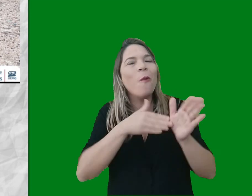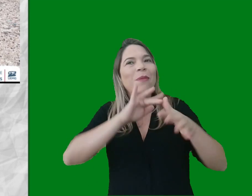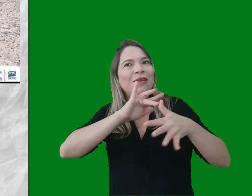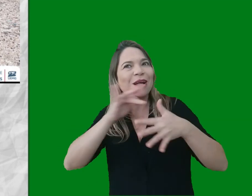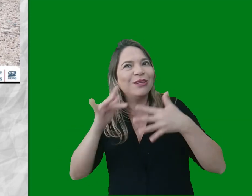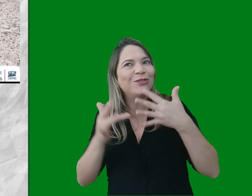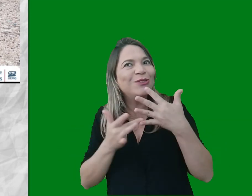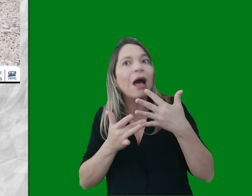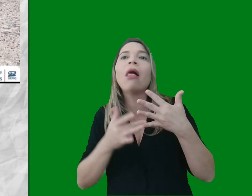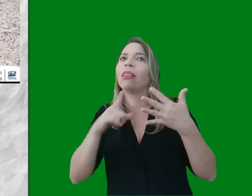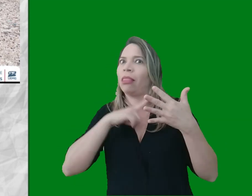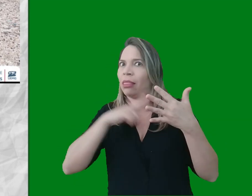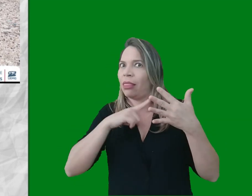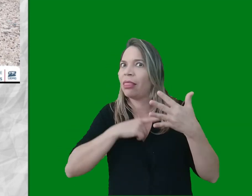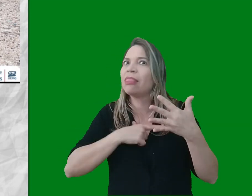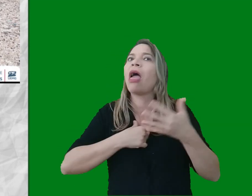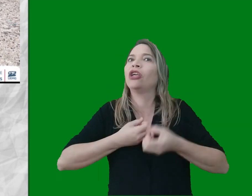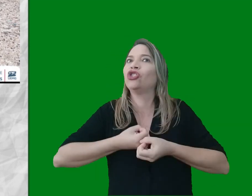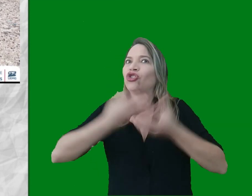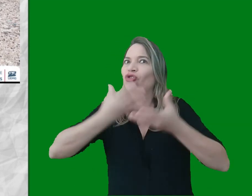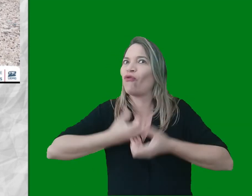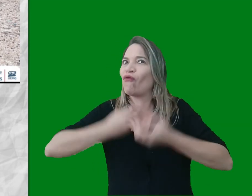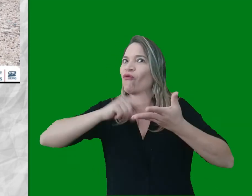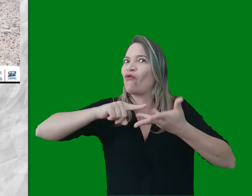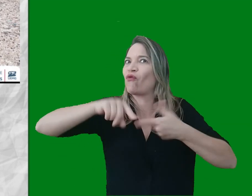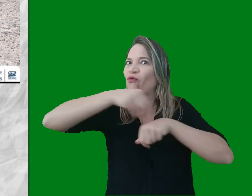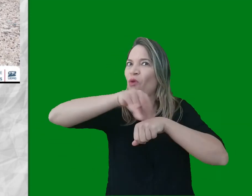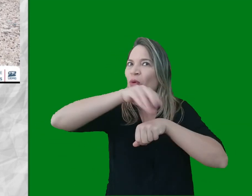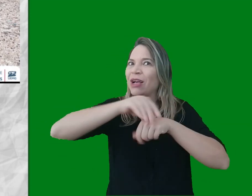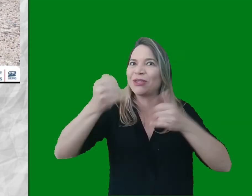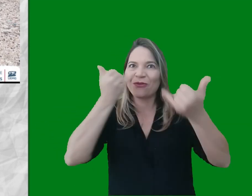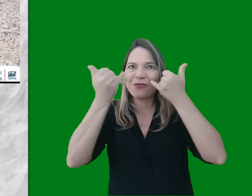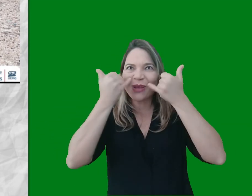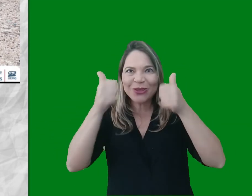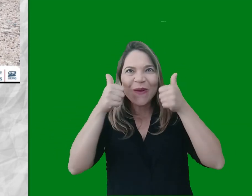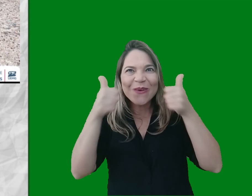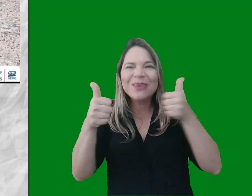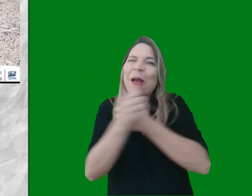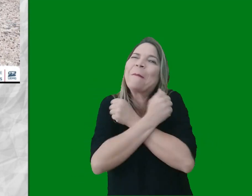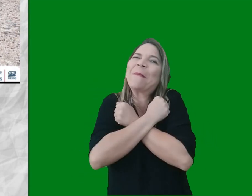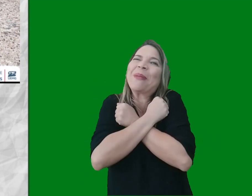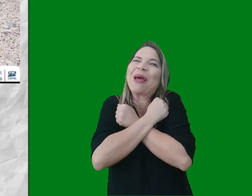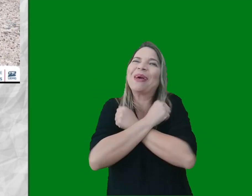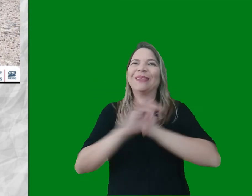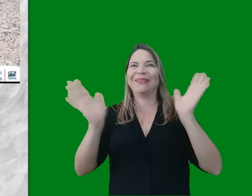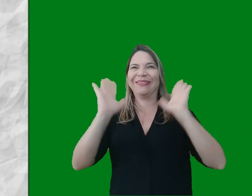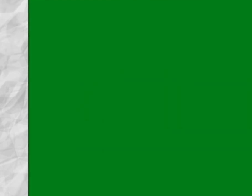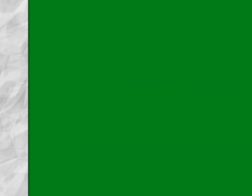sociais, pois lá estarão todas as nossas divulgações e informações. Fechado? Forte abraço!